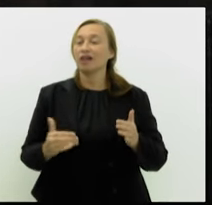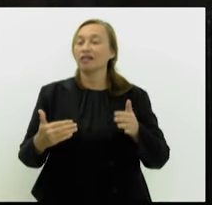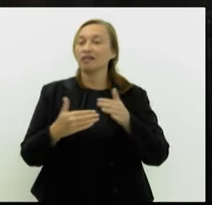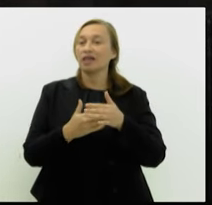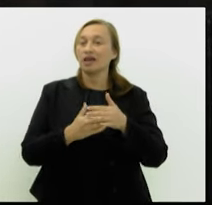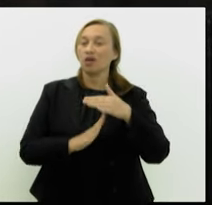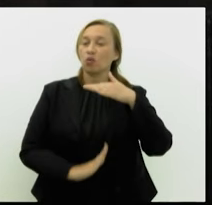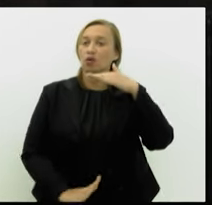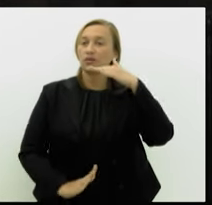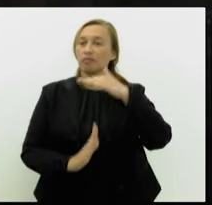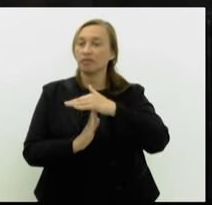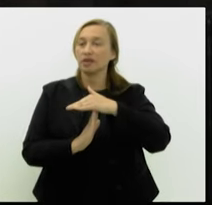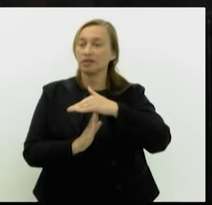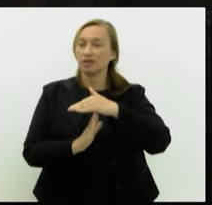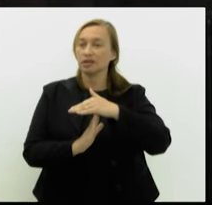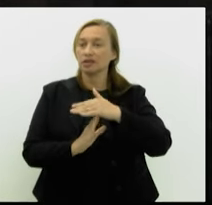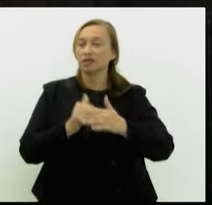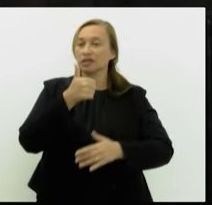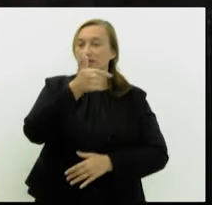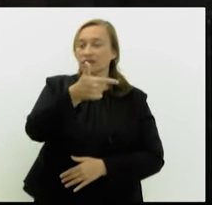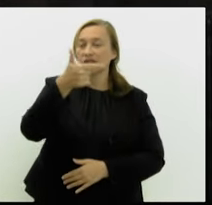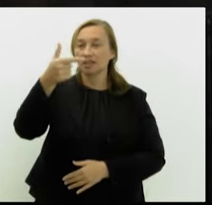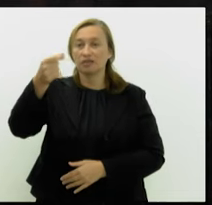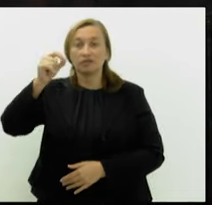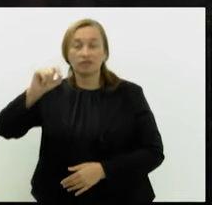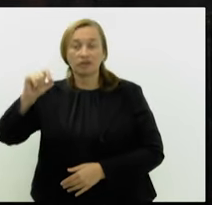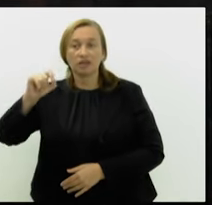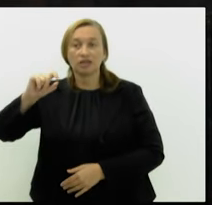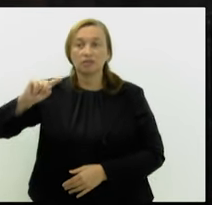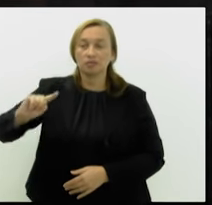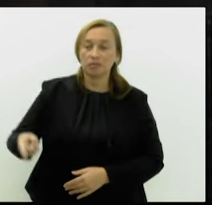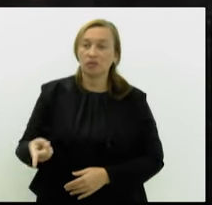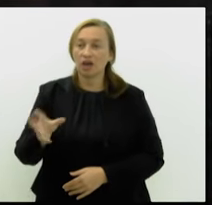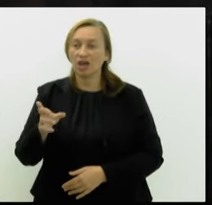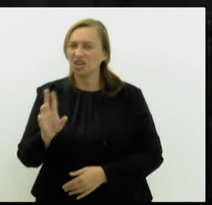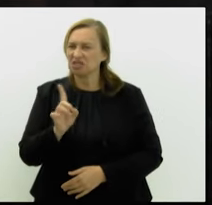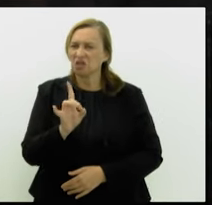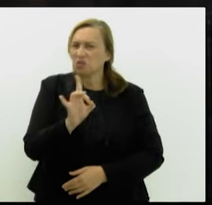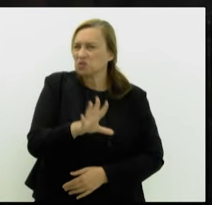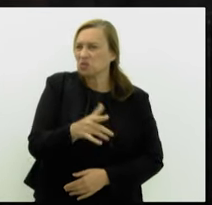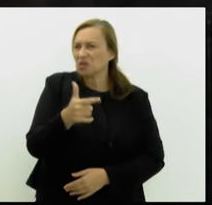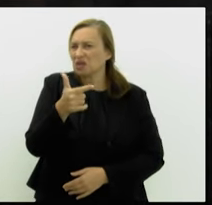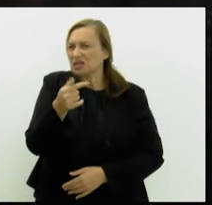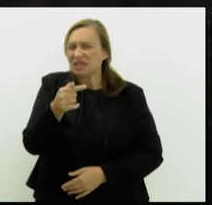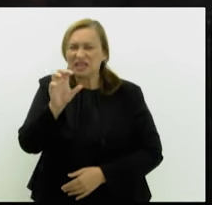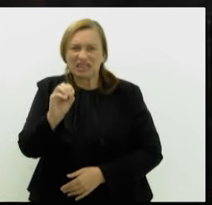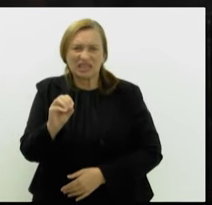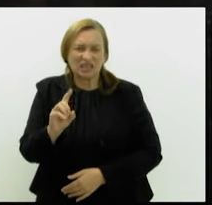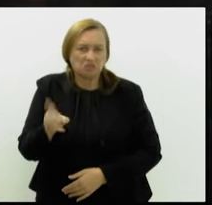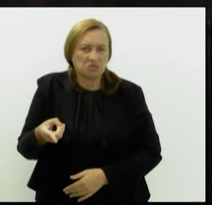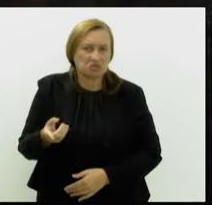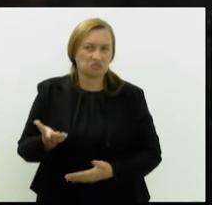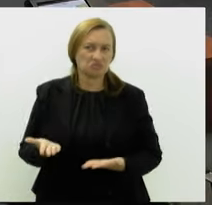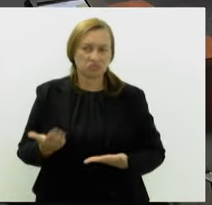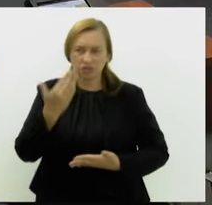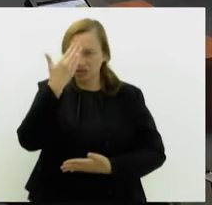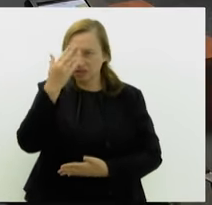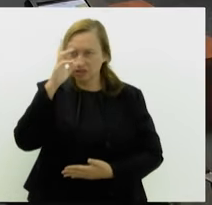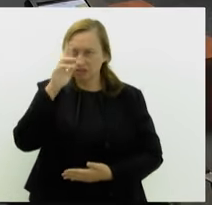máximo de 120 mil reais, e não somente sobre 70. Muito obrigado, senhora